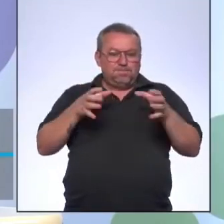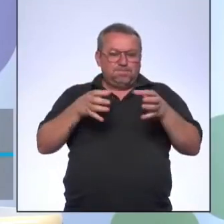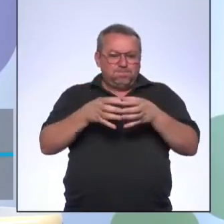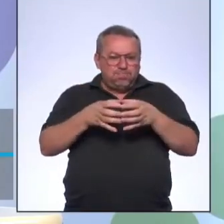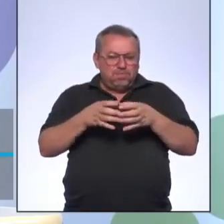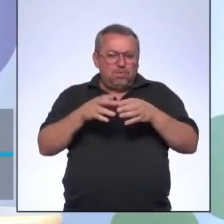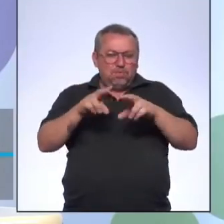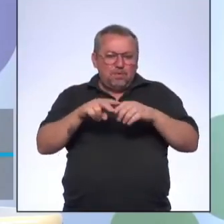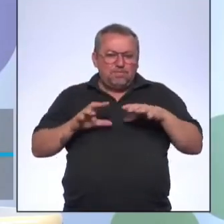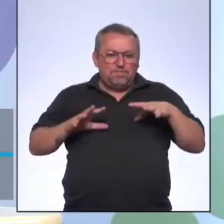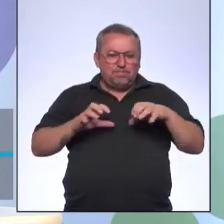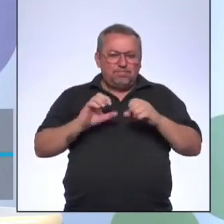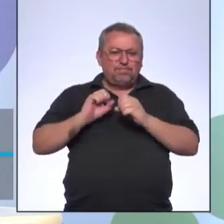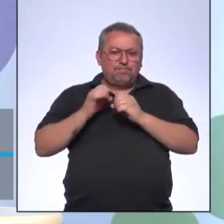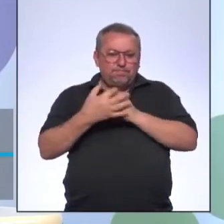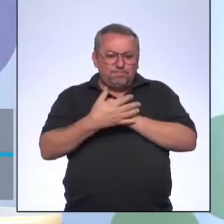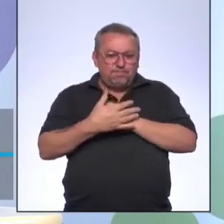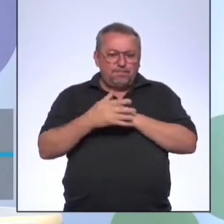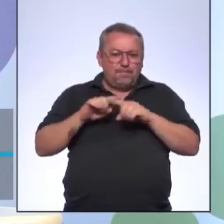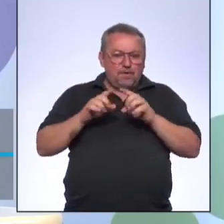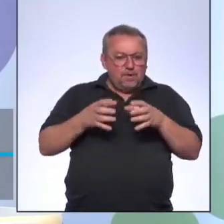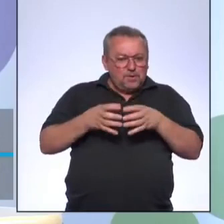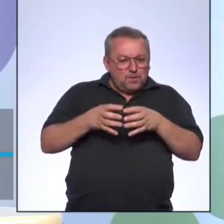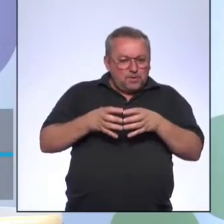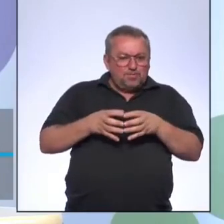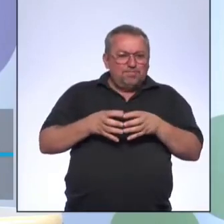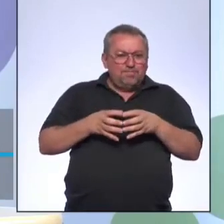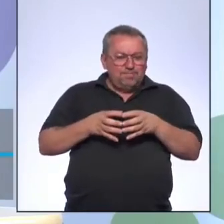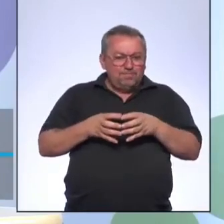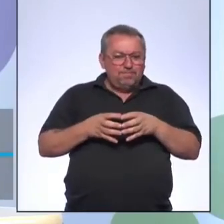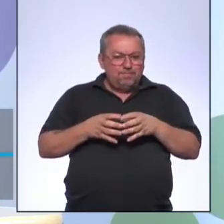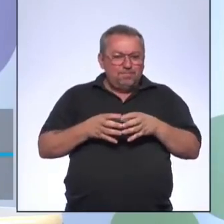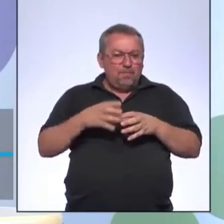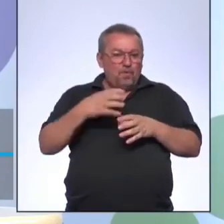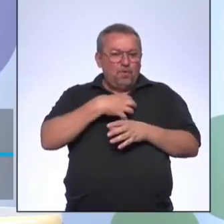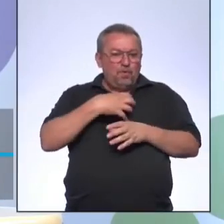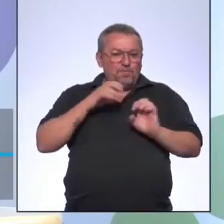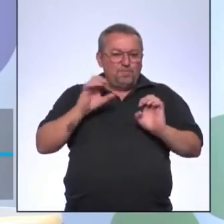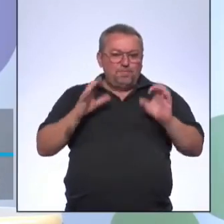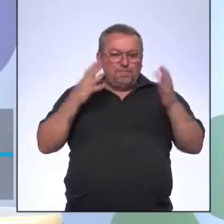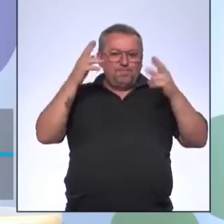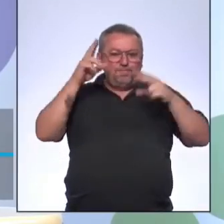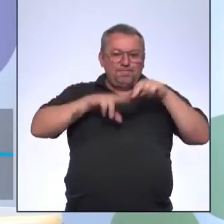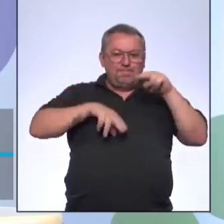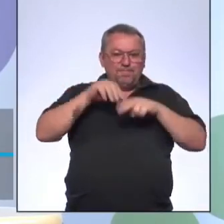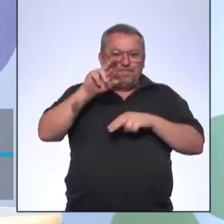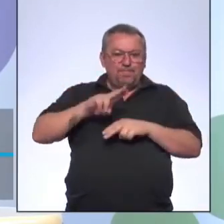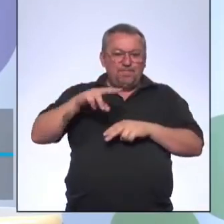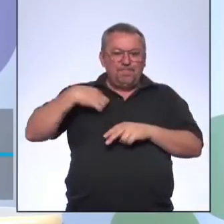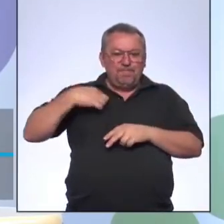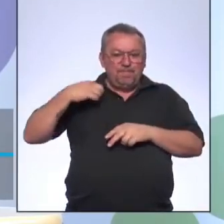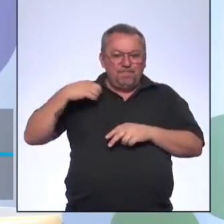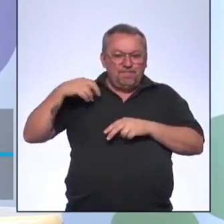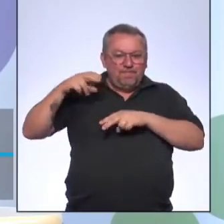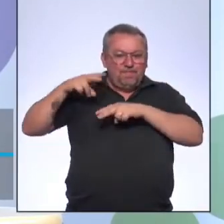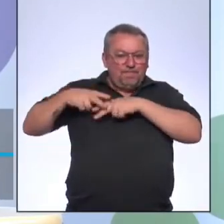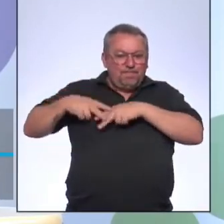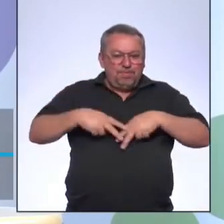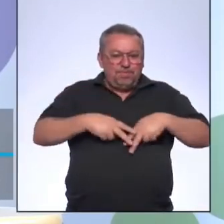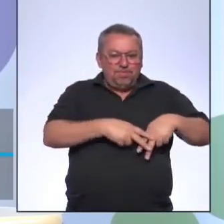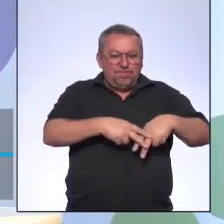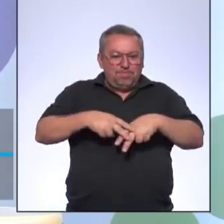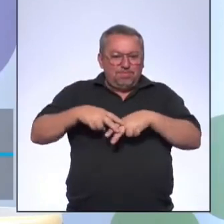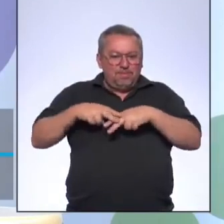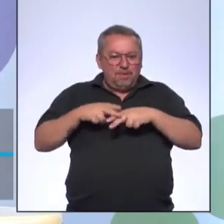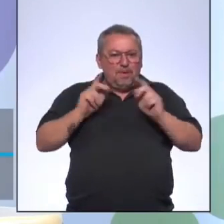está evitando estar em grupos grandes, a maneira que a gente está celebrando a festa junina é só essa, a gente está usando o xadrez. É a mesma coisa que você